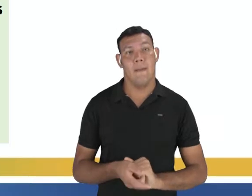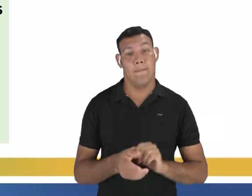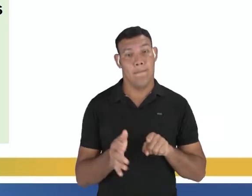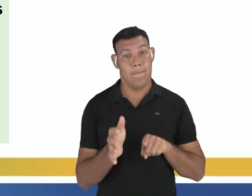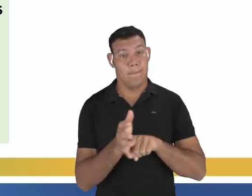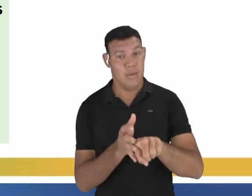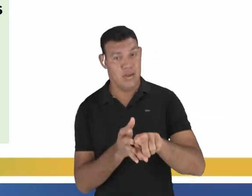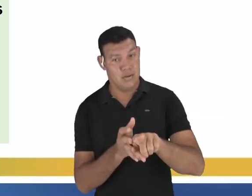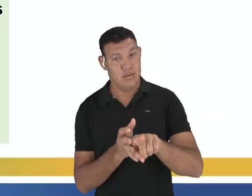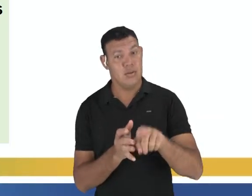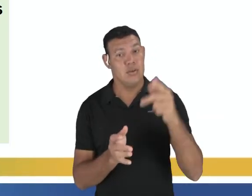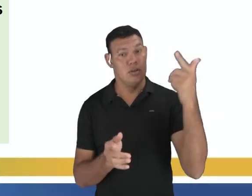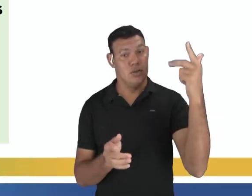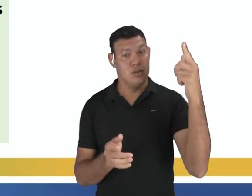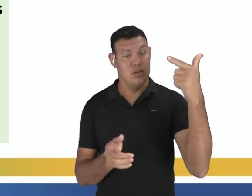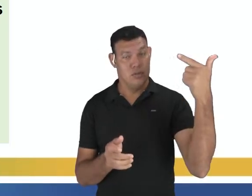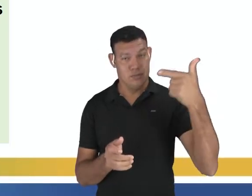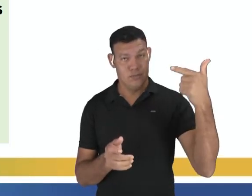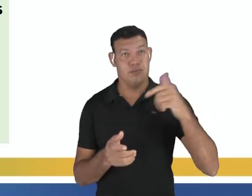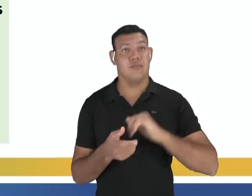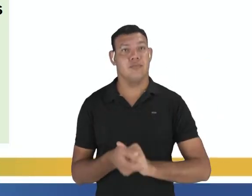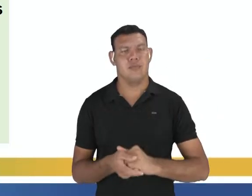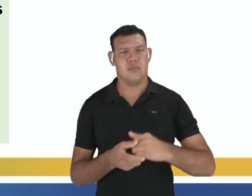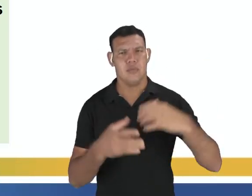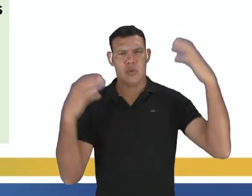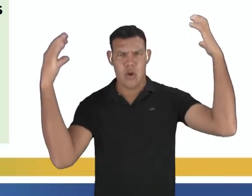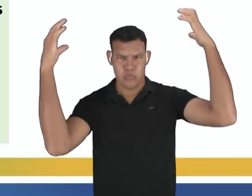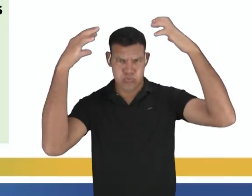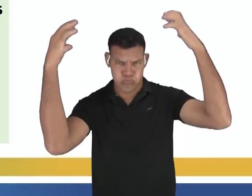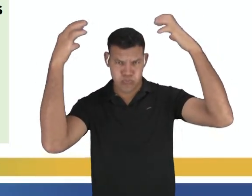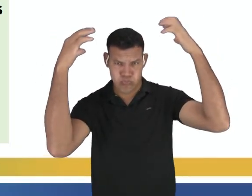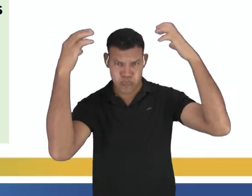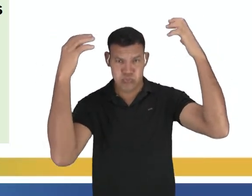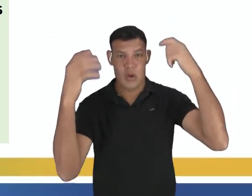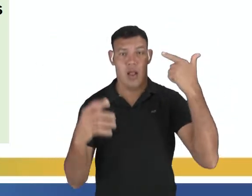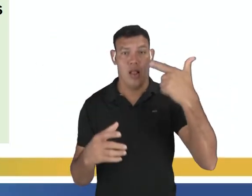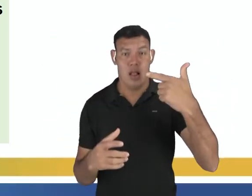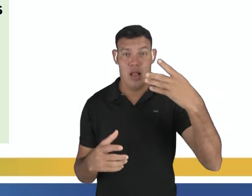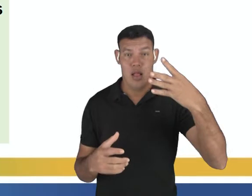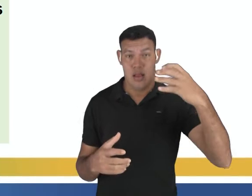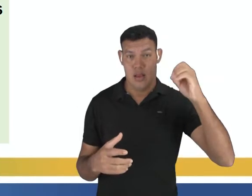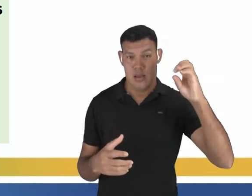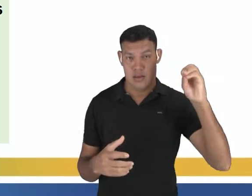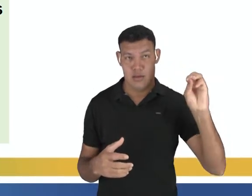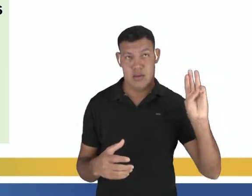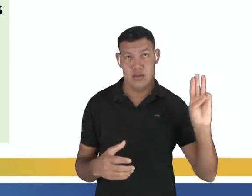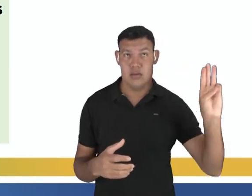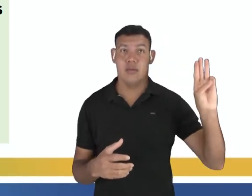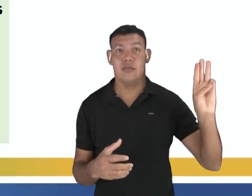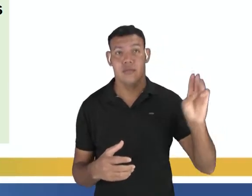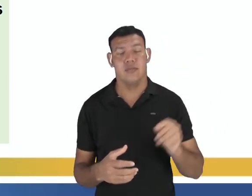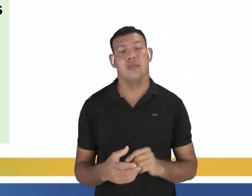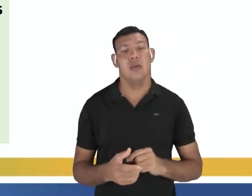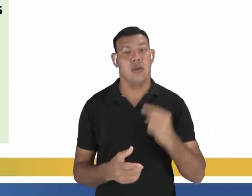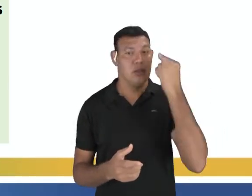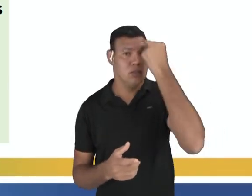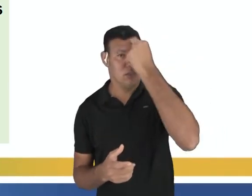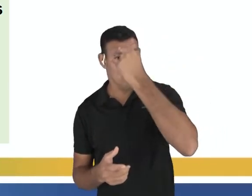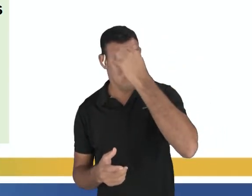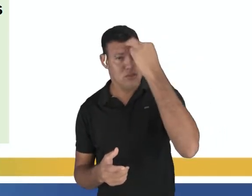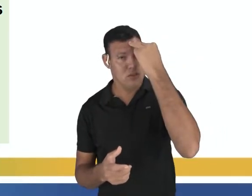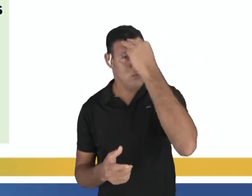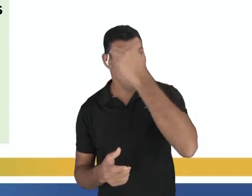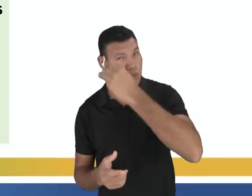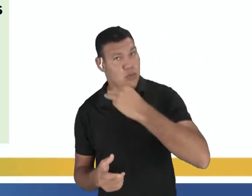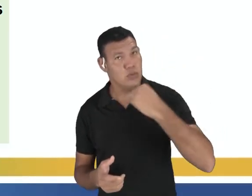2. Um chuveiro de 2.400 watts que funciona 3 horas por dia durante 30 dias consome quanto de energia